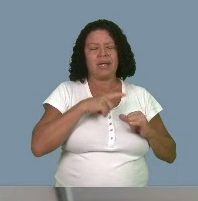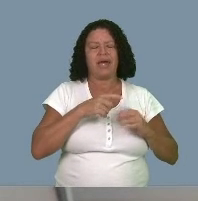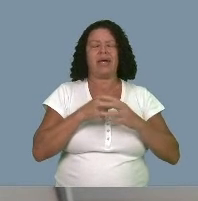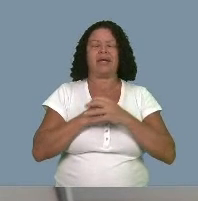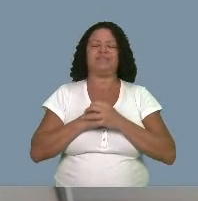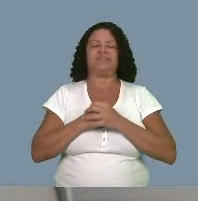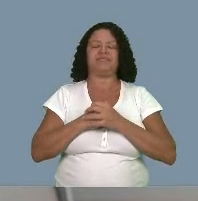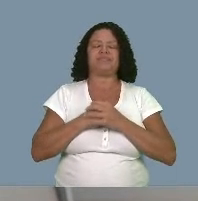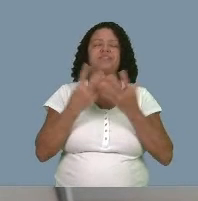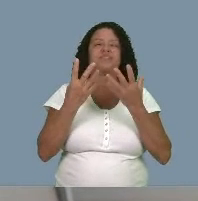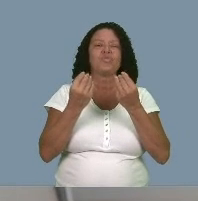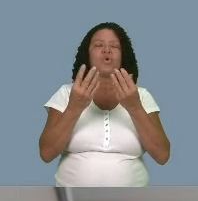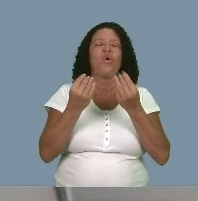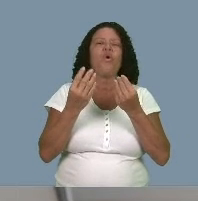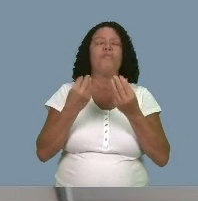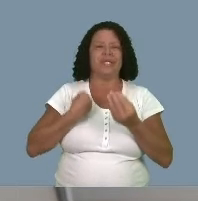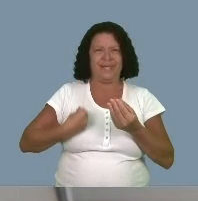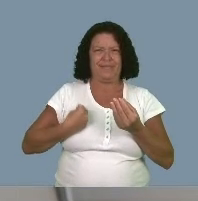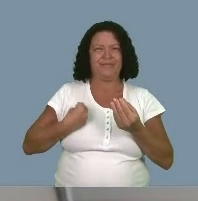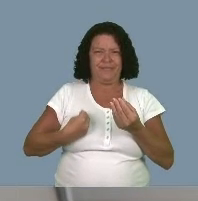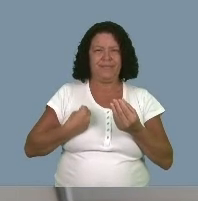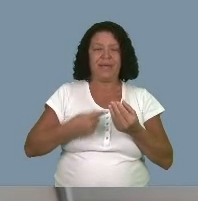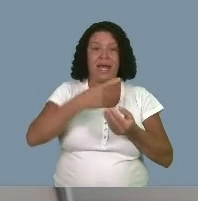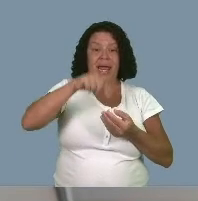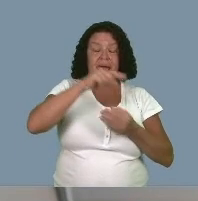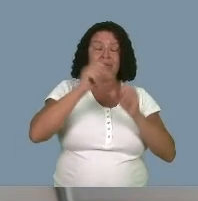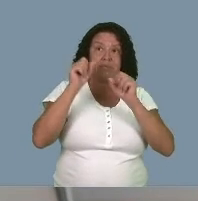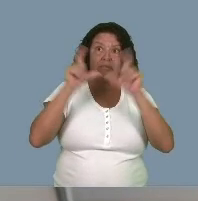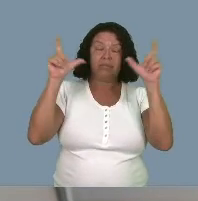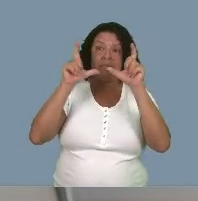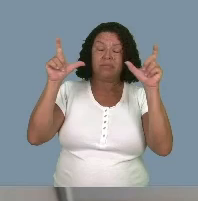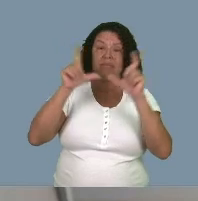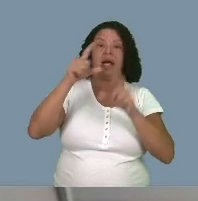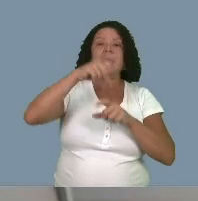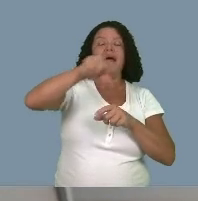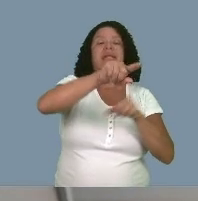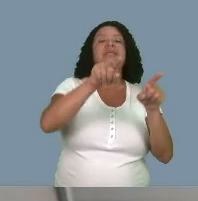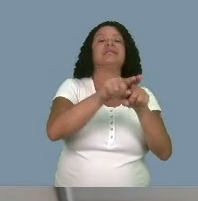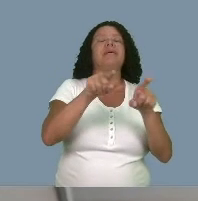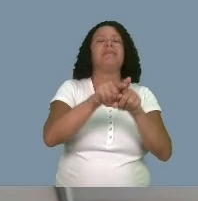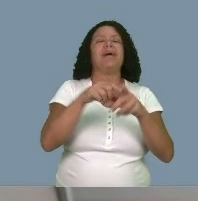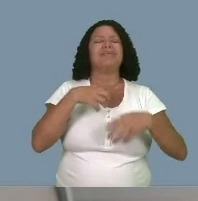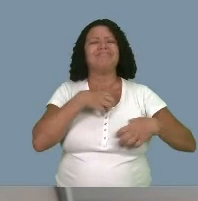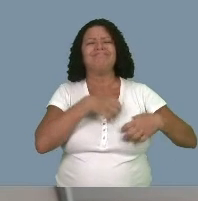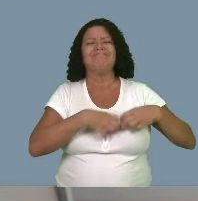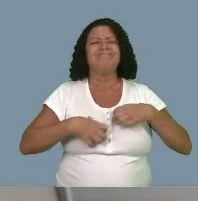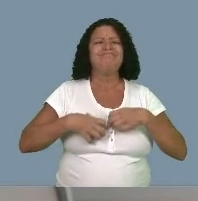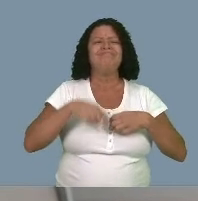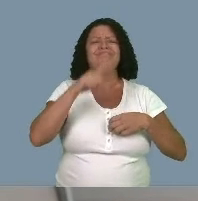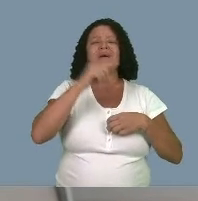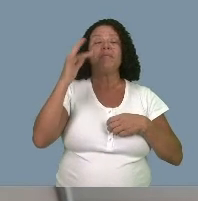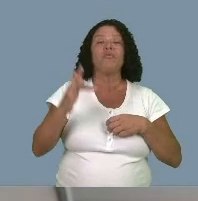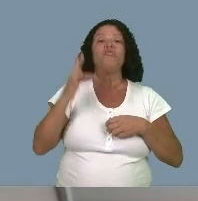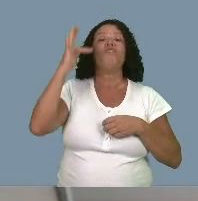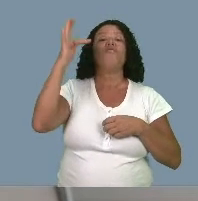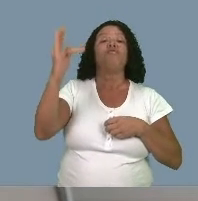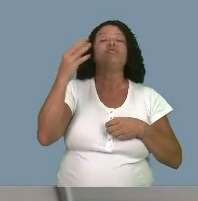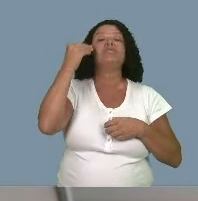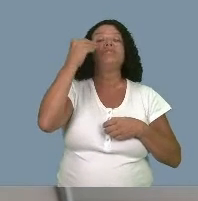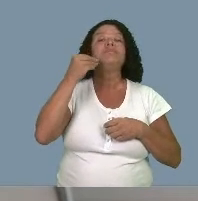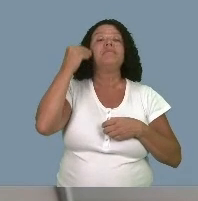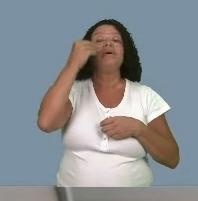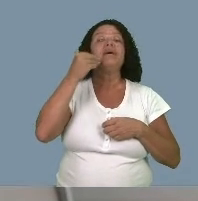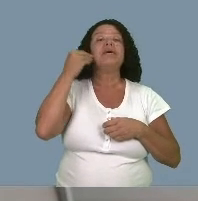asfixiarão muitas existências, que despertarão nos estertores da agonia para futuras